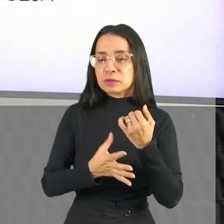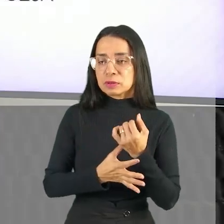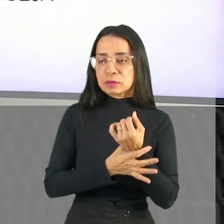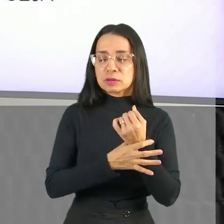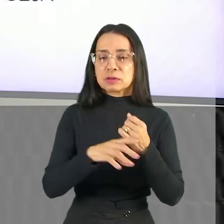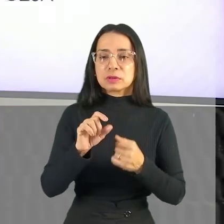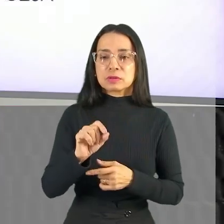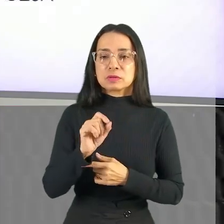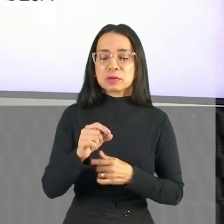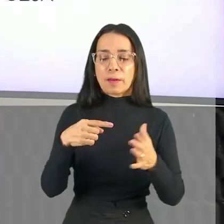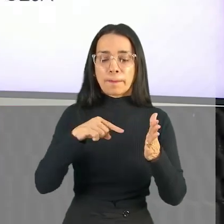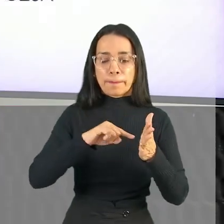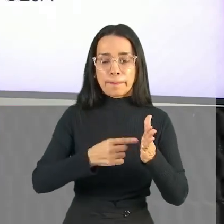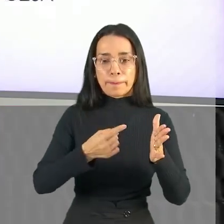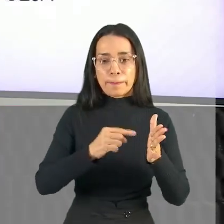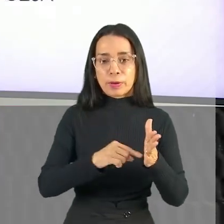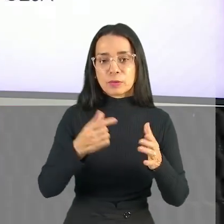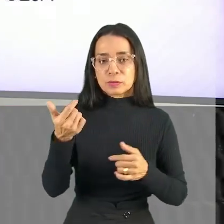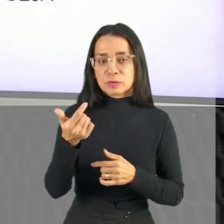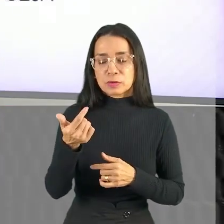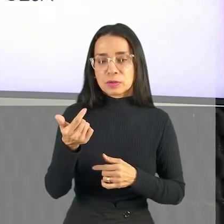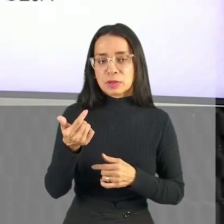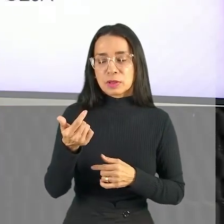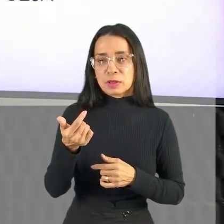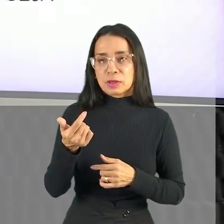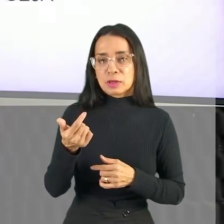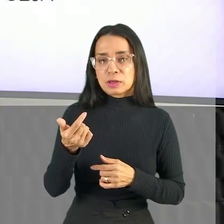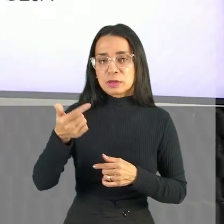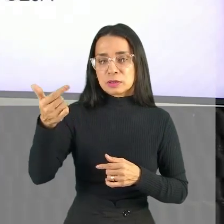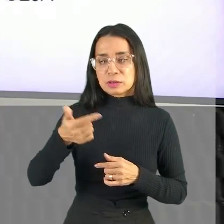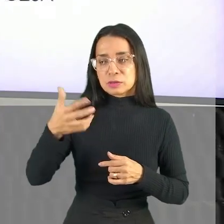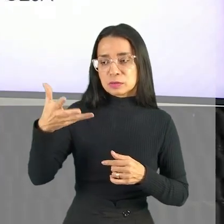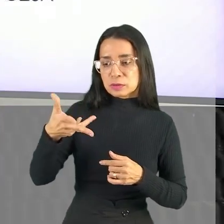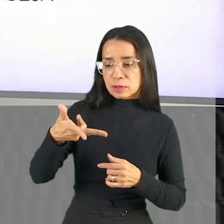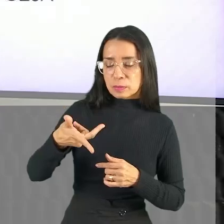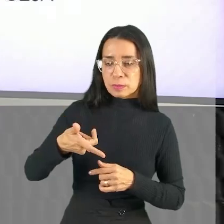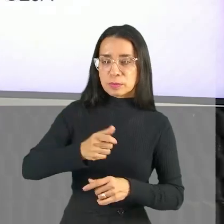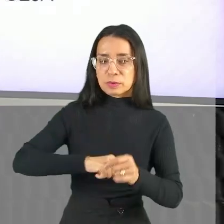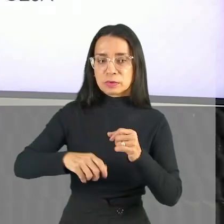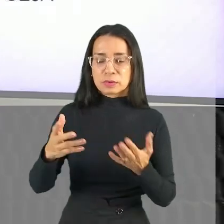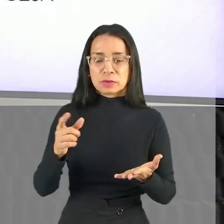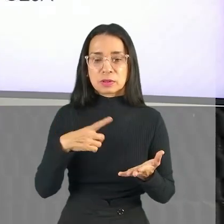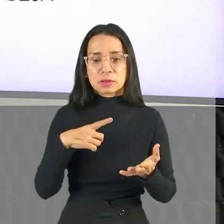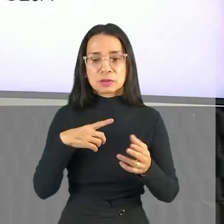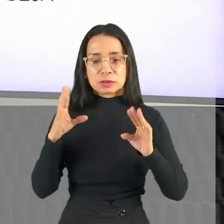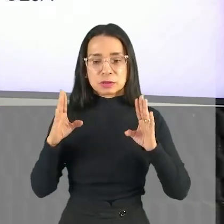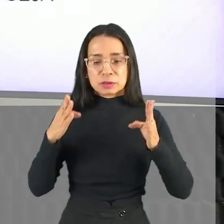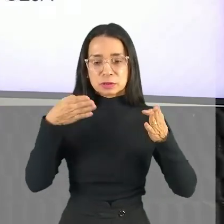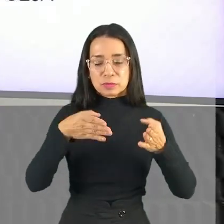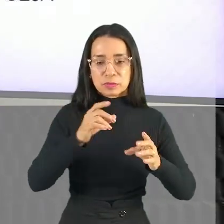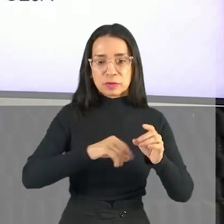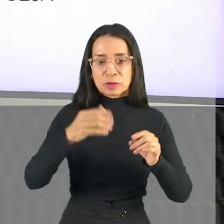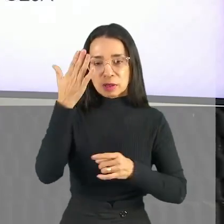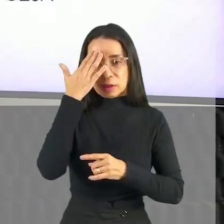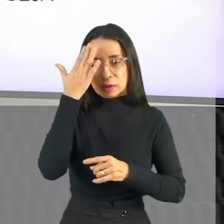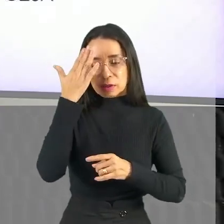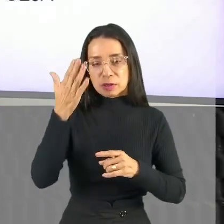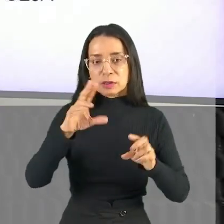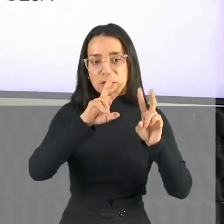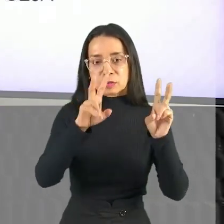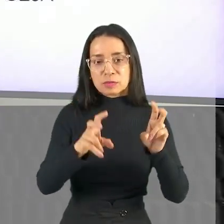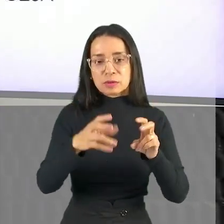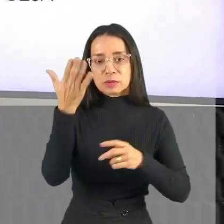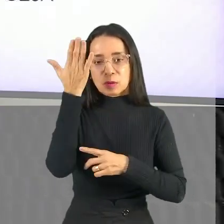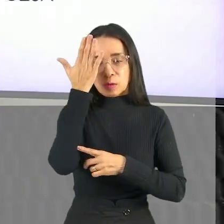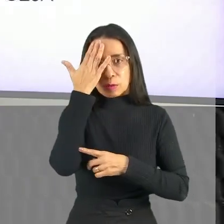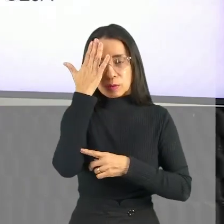aí pontos na sua segunda competência, que é a competência que visa entender o tema,